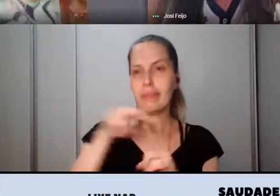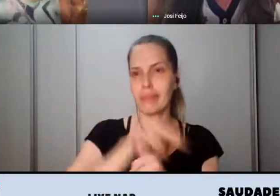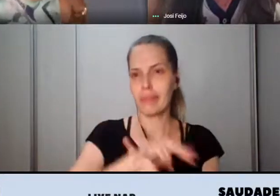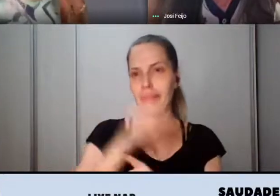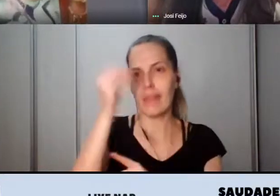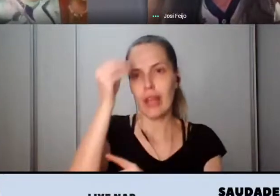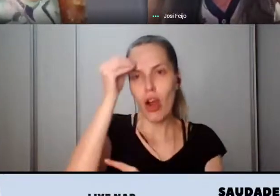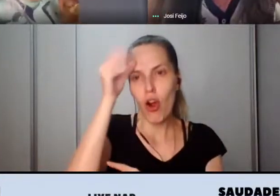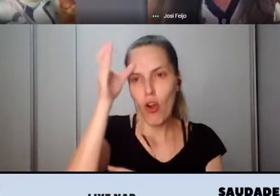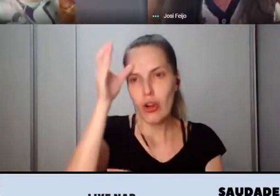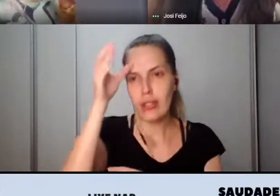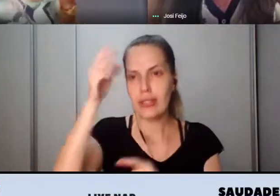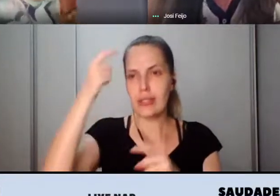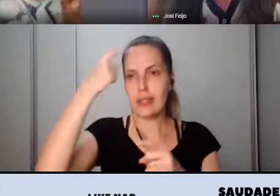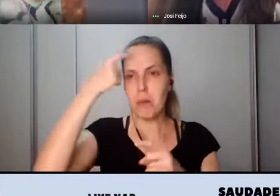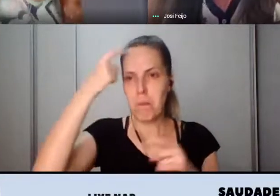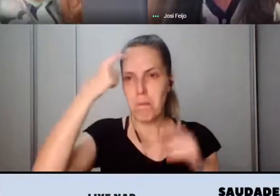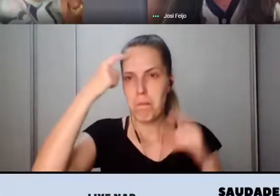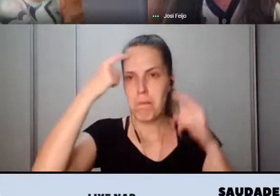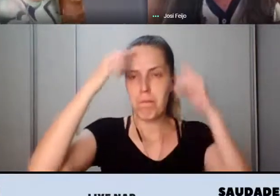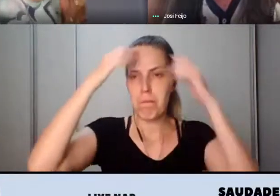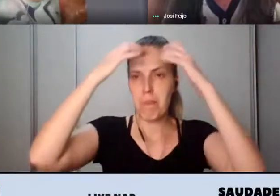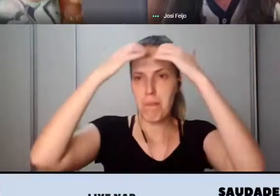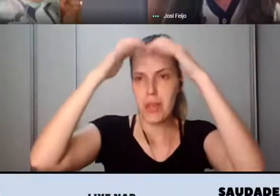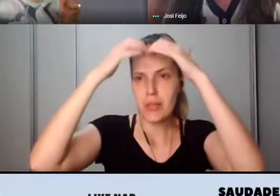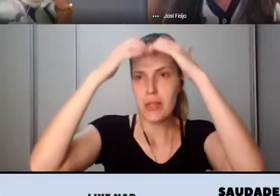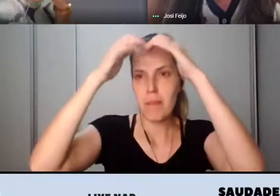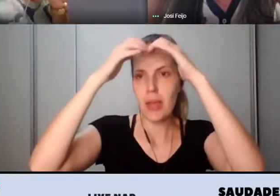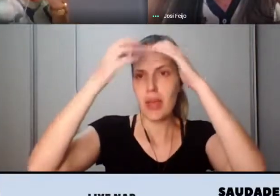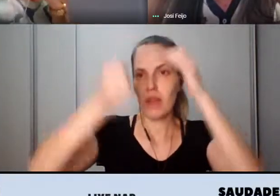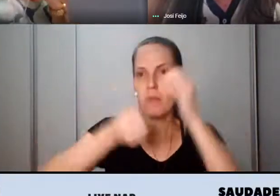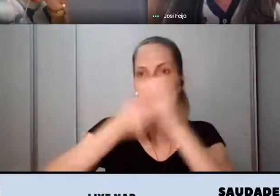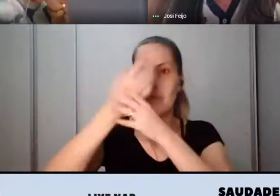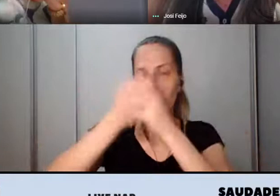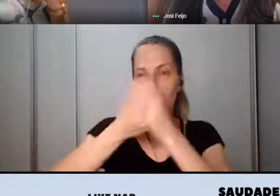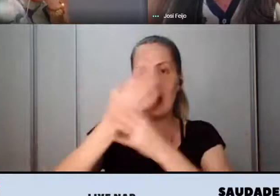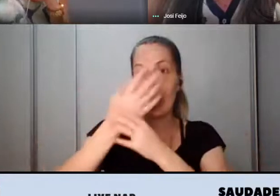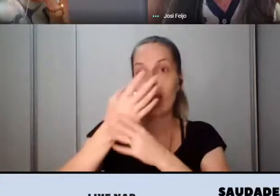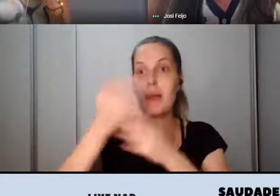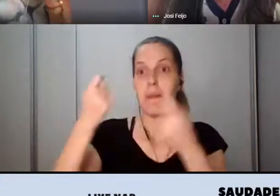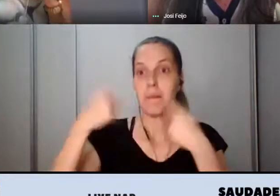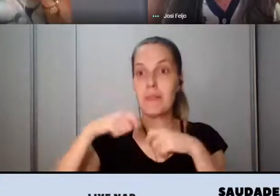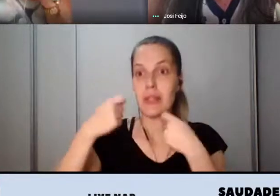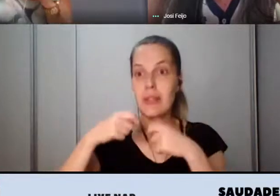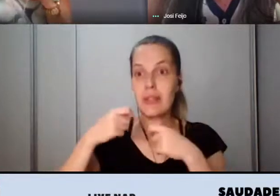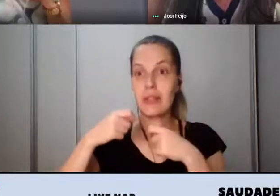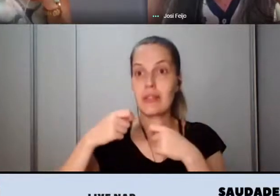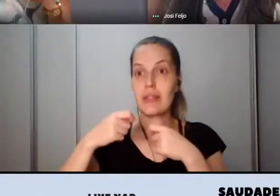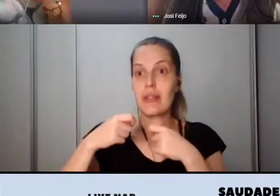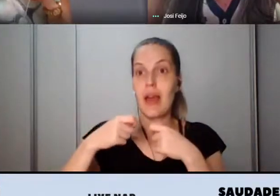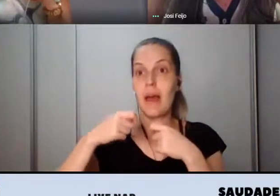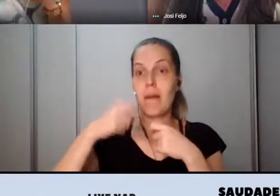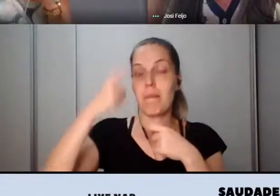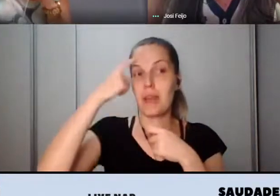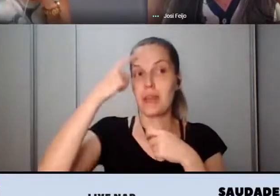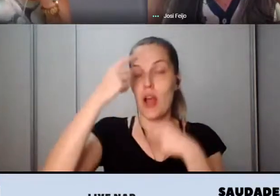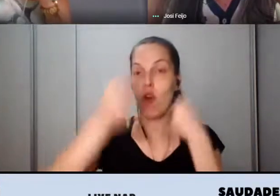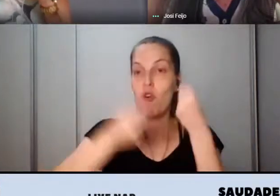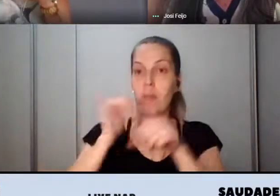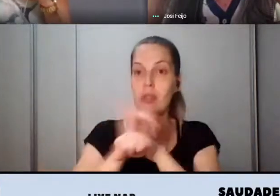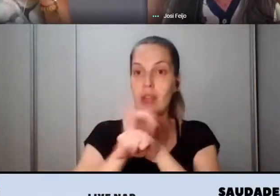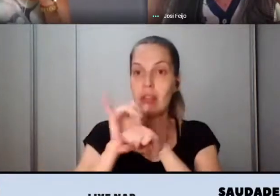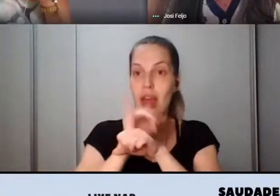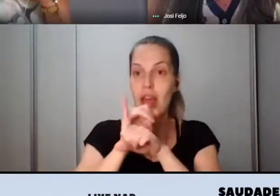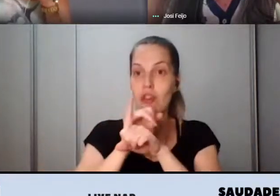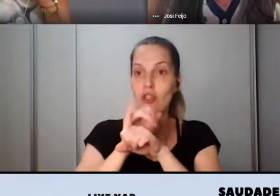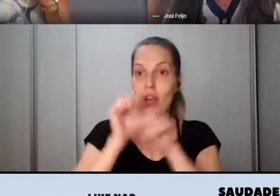né? Fazer uma série de construções que para poderem ser acessadas nesses momentos mais difíceis. Mas a gente também sabe que às vezes, quando